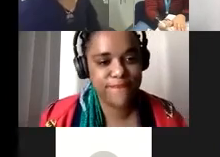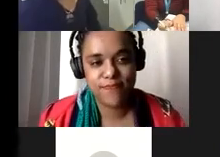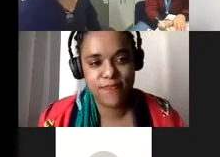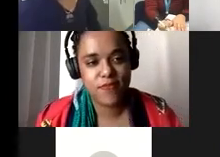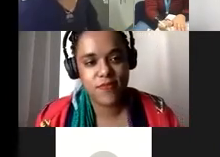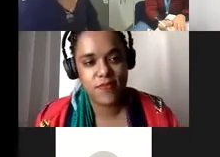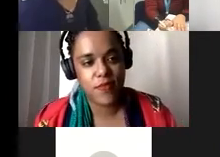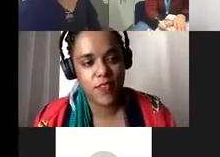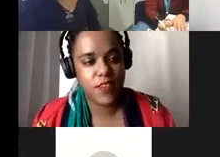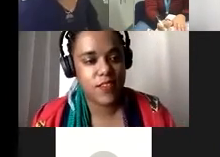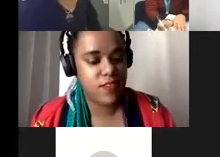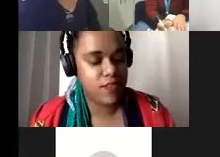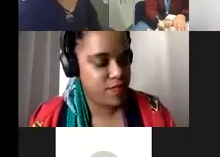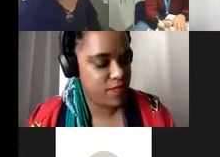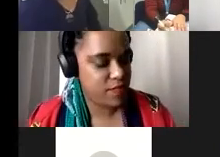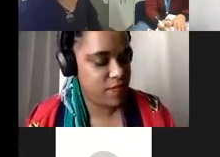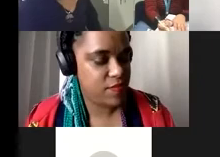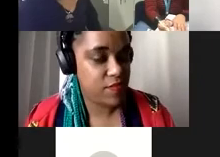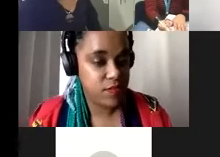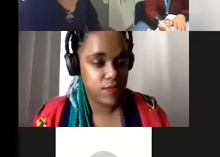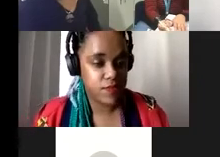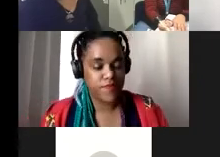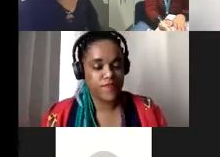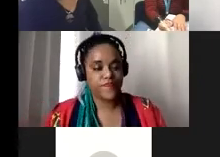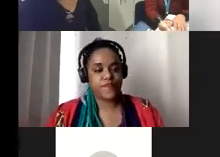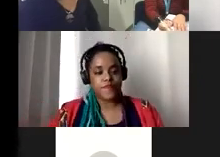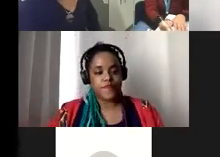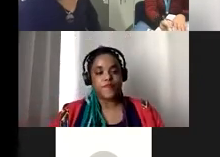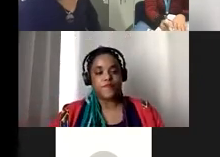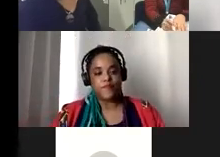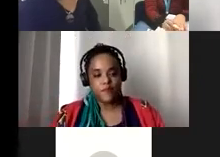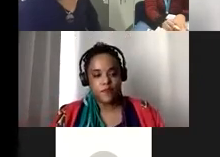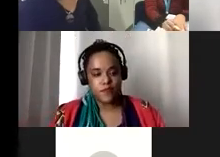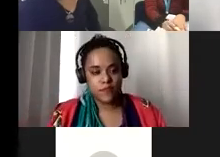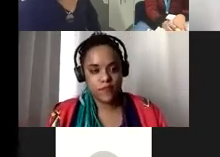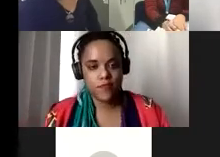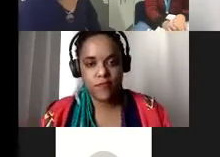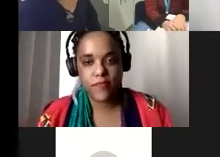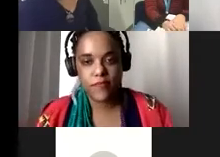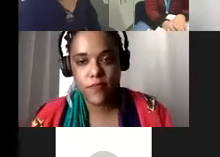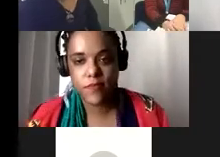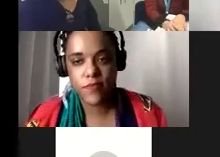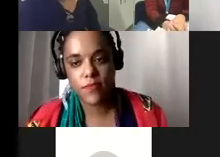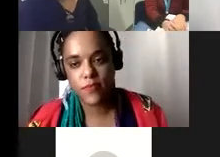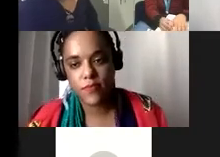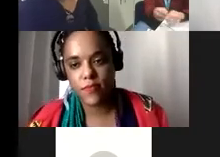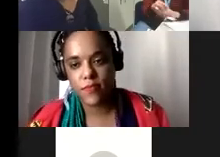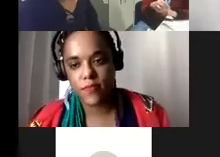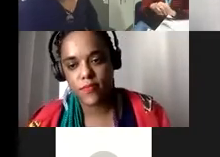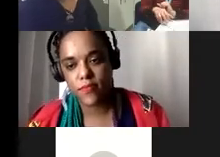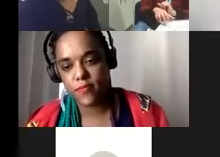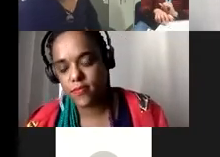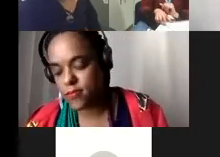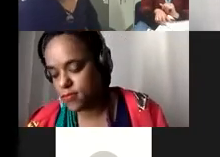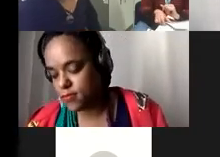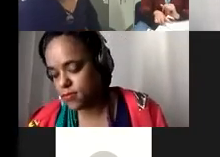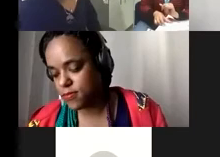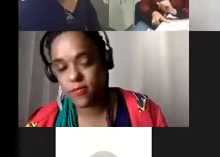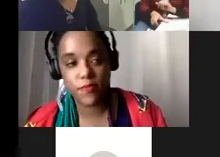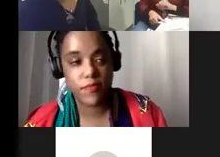Mas eu não quero tomar mais tempo da audiência, dizer apenas que esse projeto que será votado hoje faz com que o